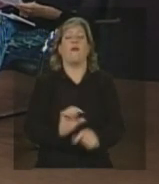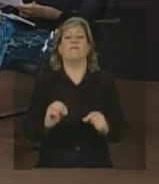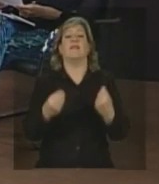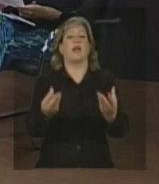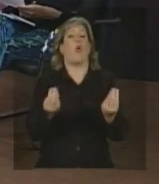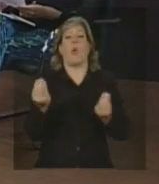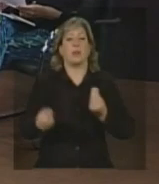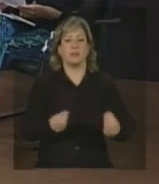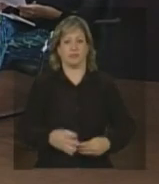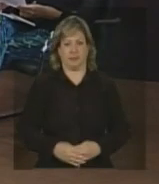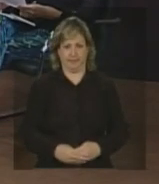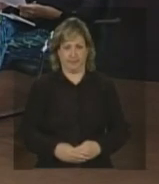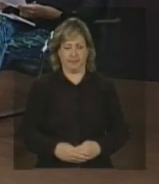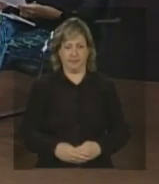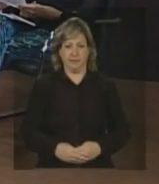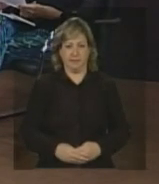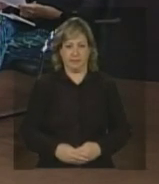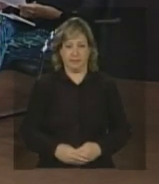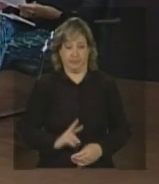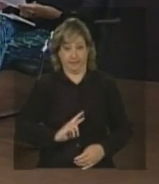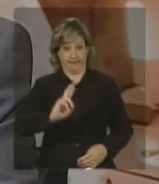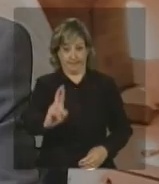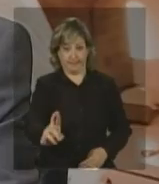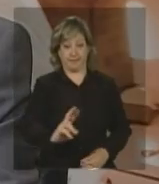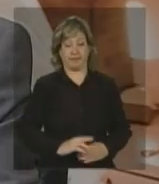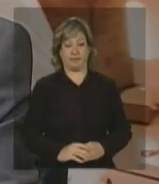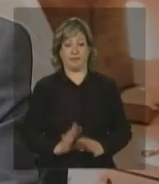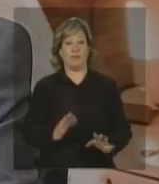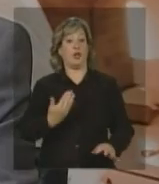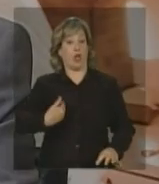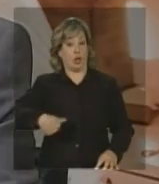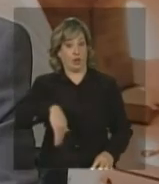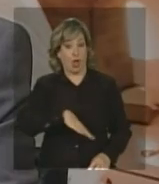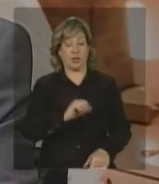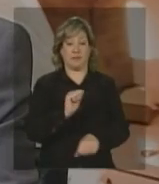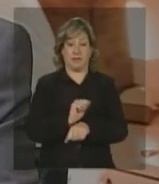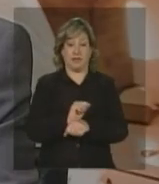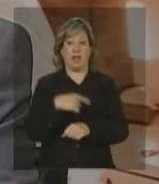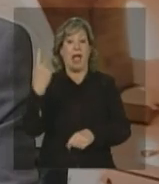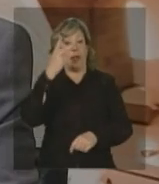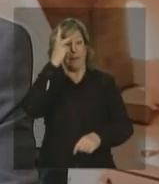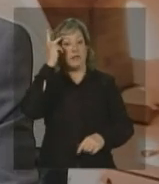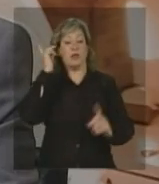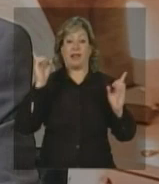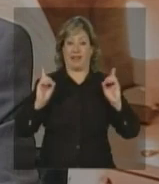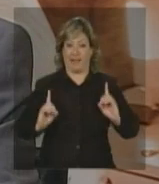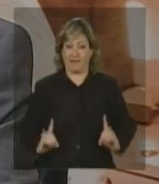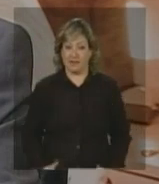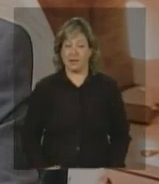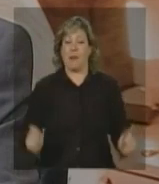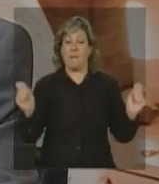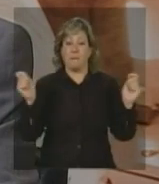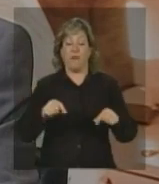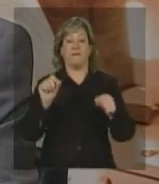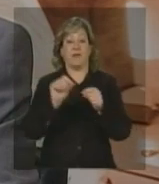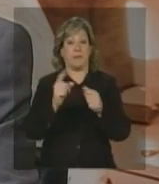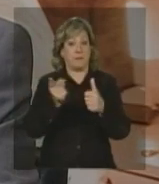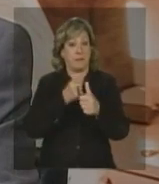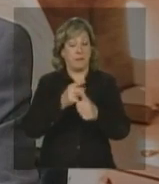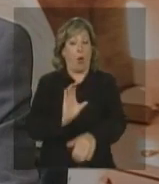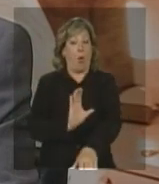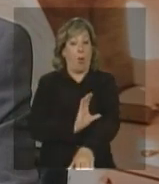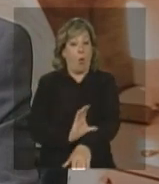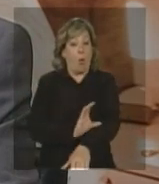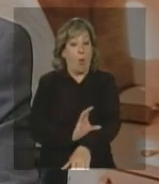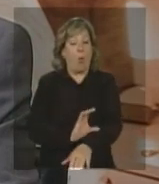oferecidos? A nossa expectativa é que as pessoas com deficiência, ele possa fazer o curso que